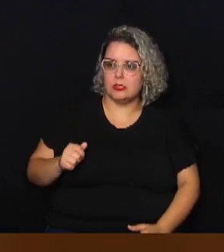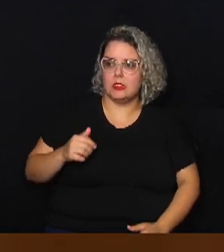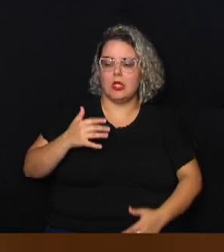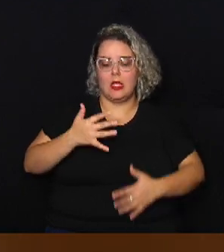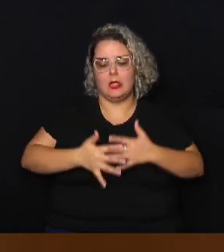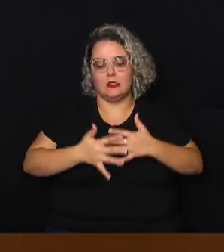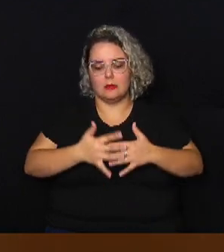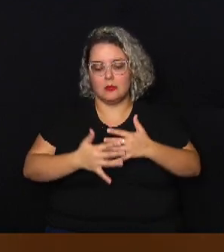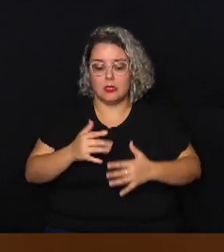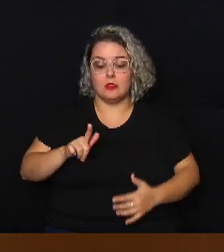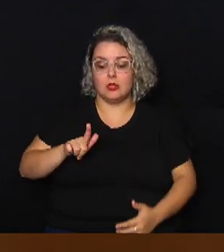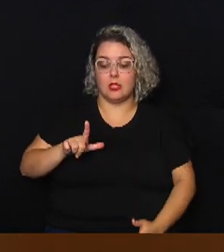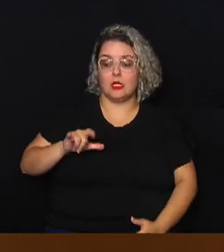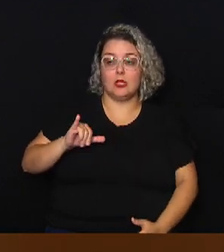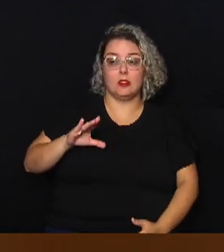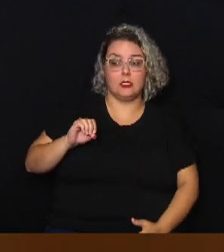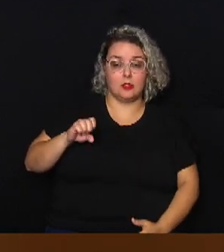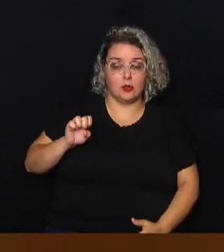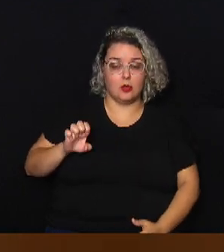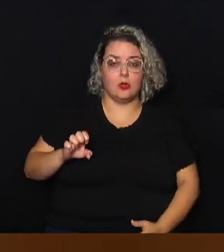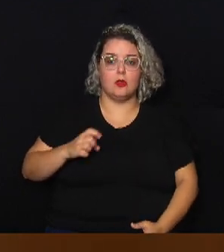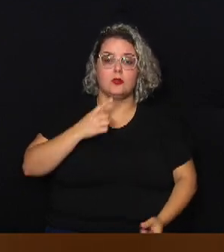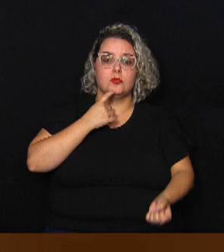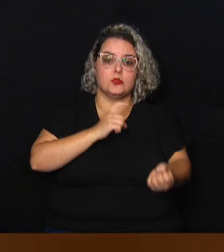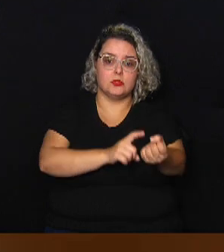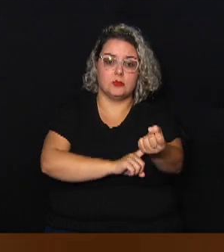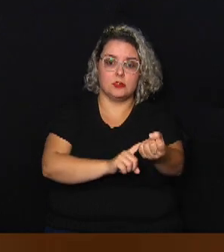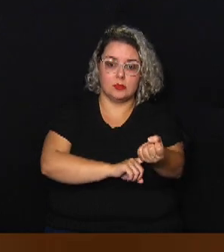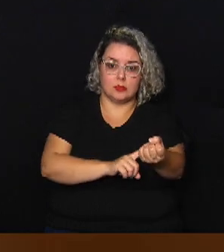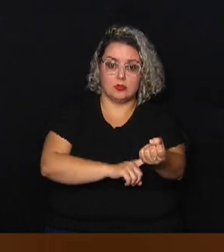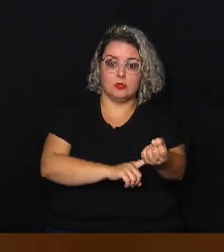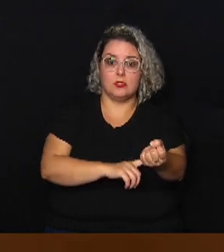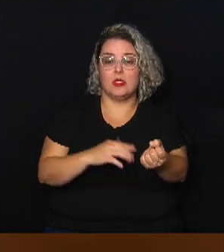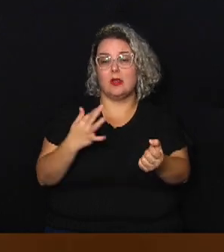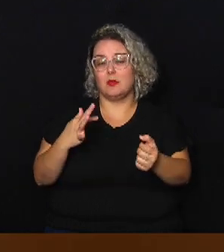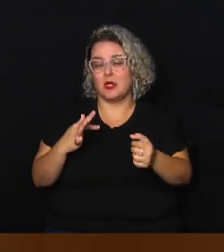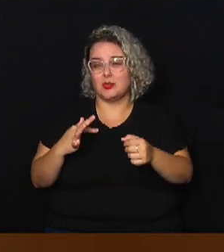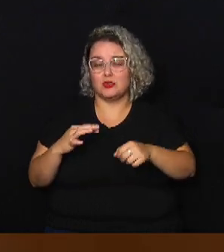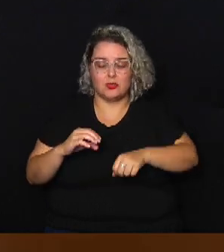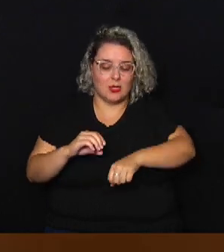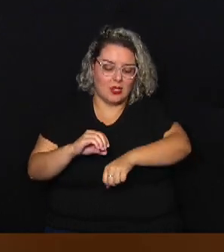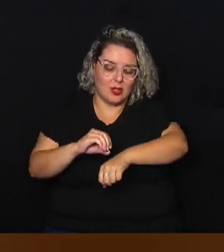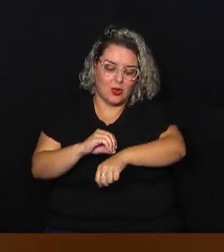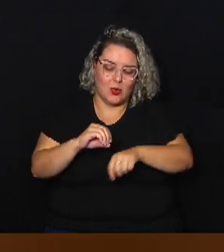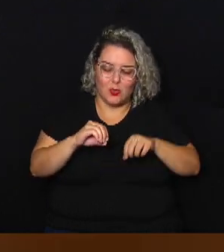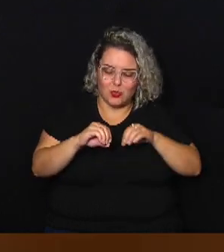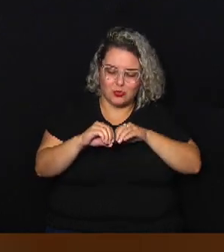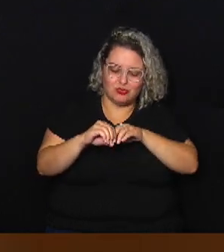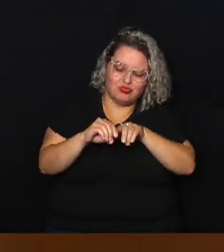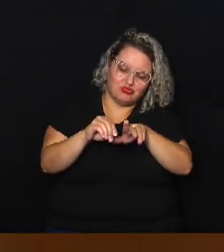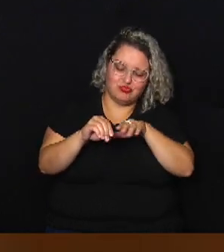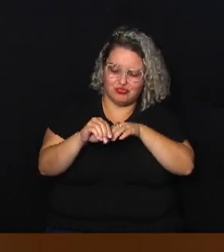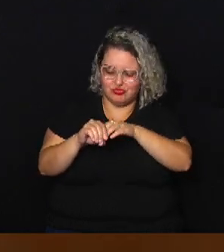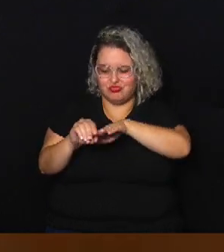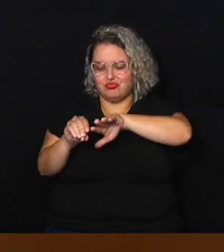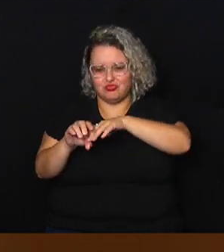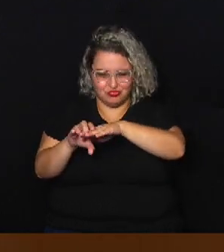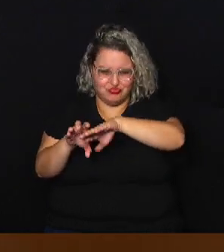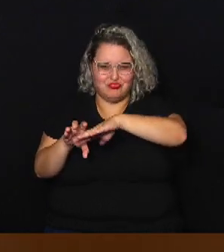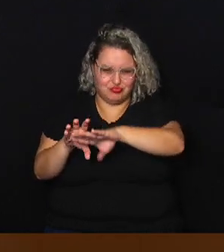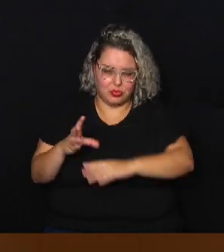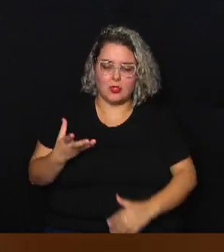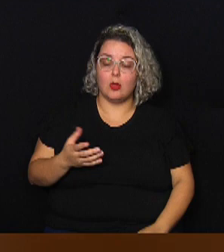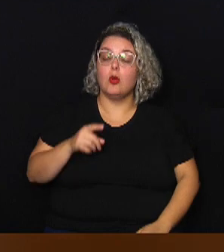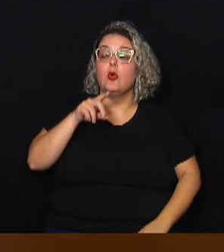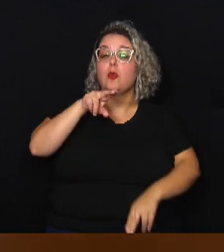nas células e a glicose no sangue acaba machucando os vasos. Então, por isso que ela é perigosa quando ela não está